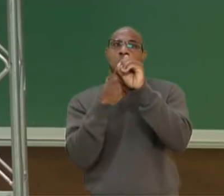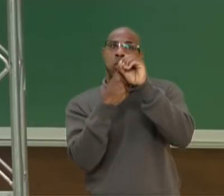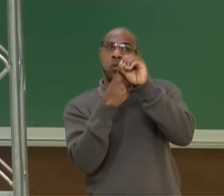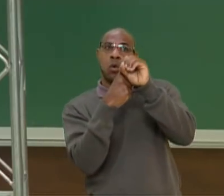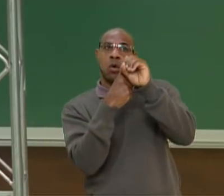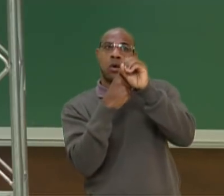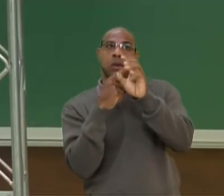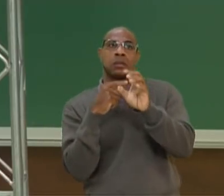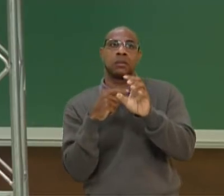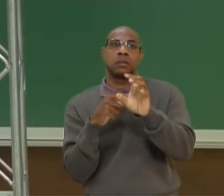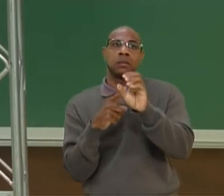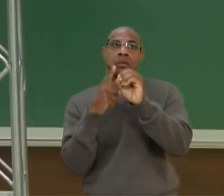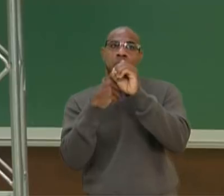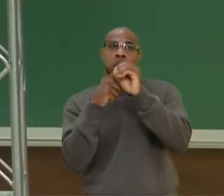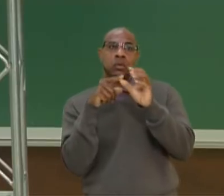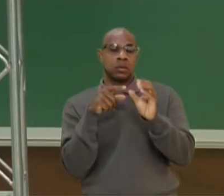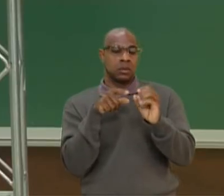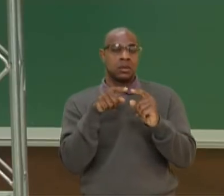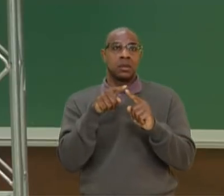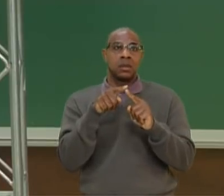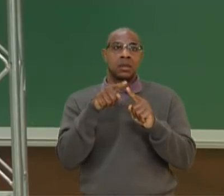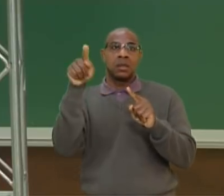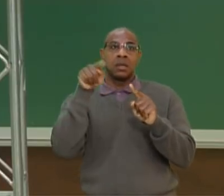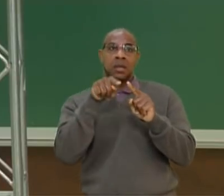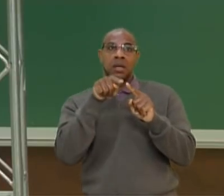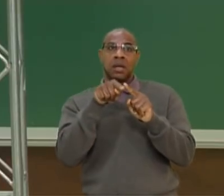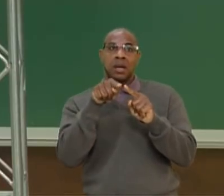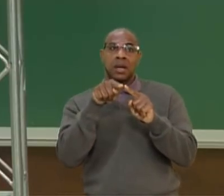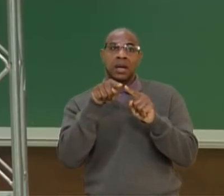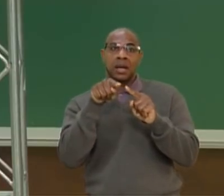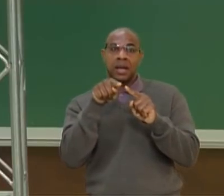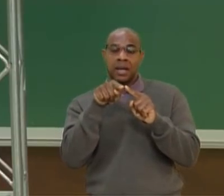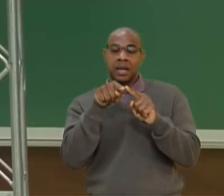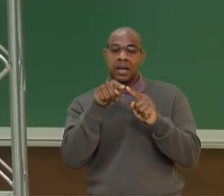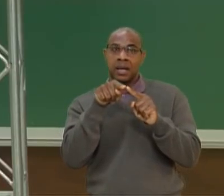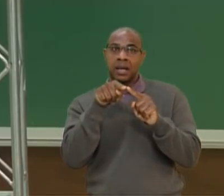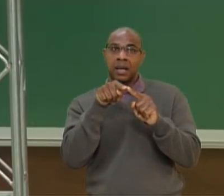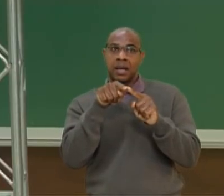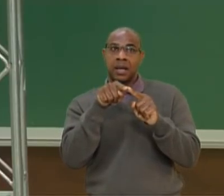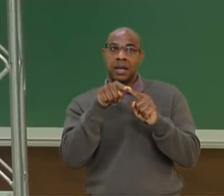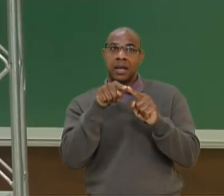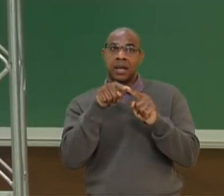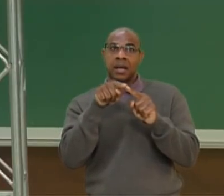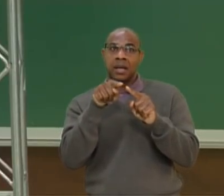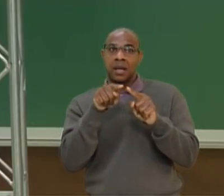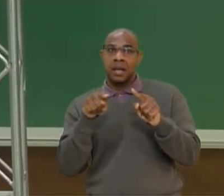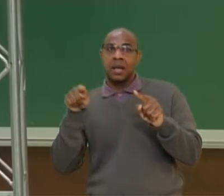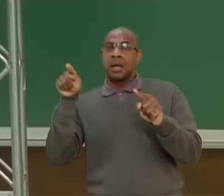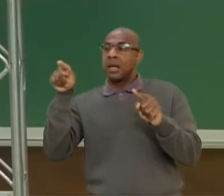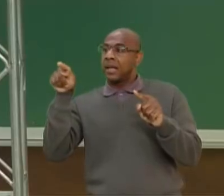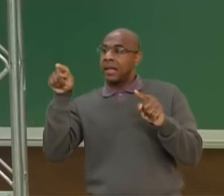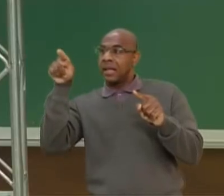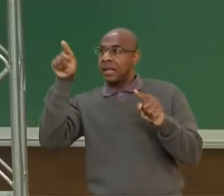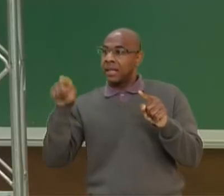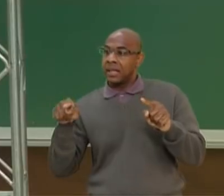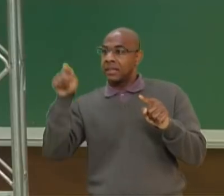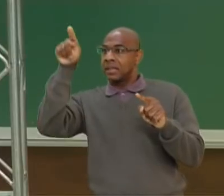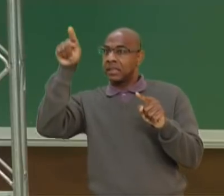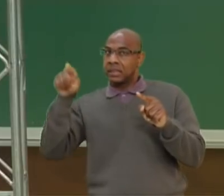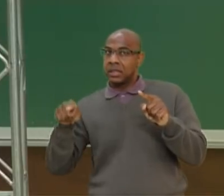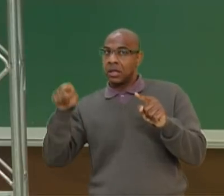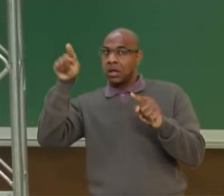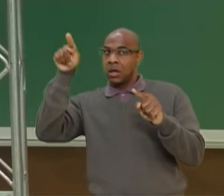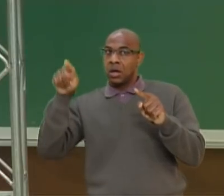slide, né? Mas é esse ângulo θ aqui. Esse ângulo θ, nós vamos ter este daqui, que vai ser o nosso cateto